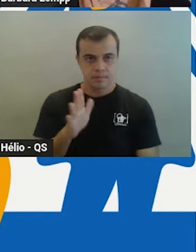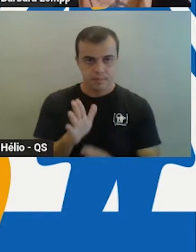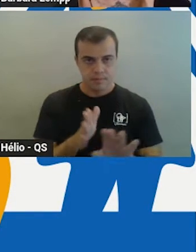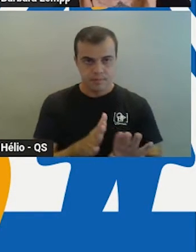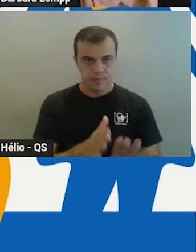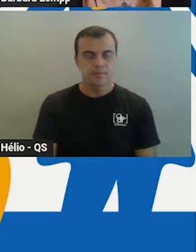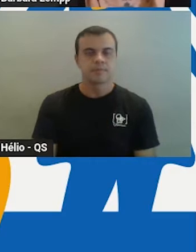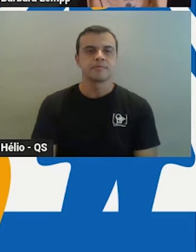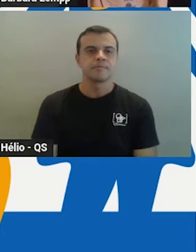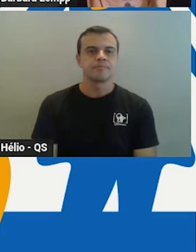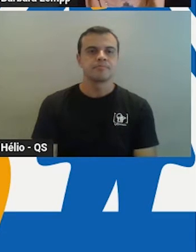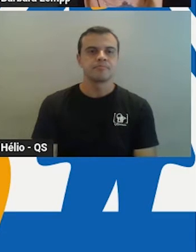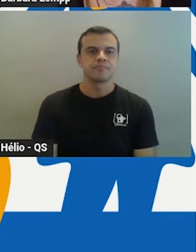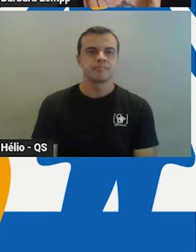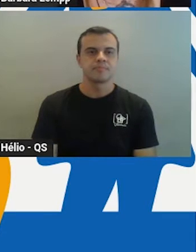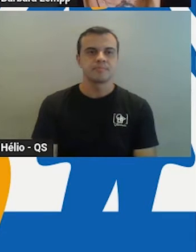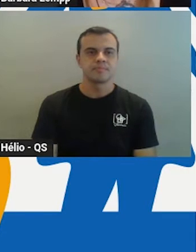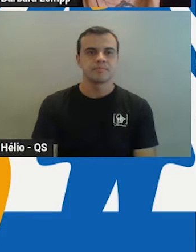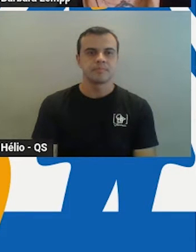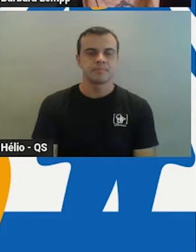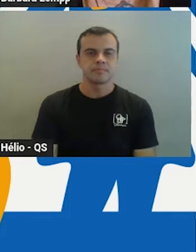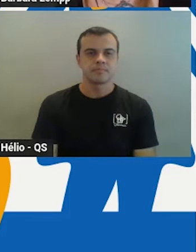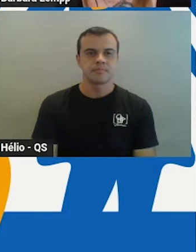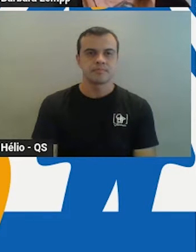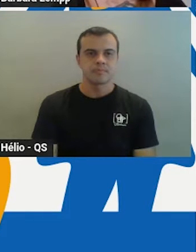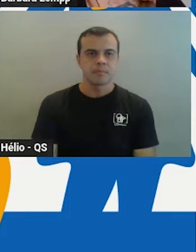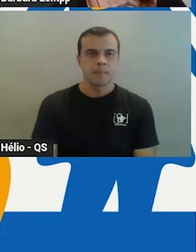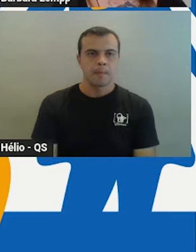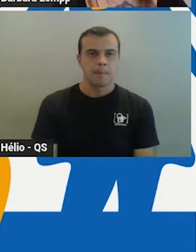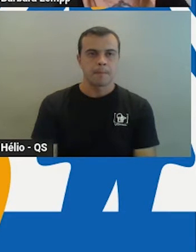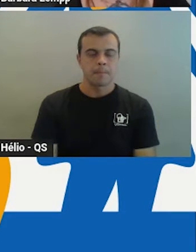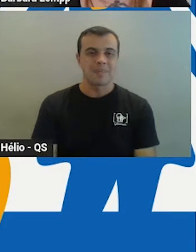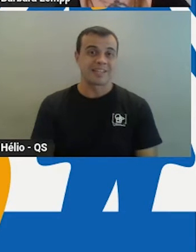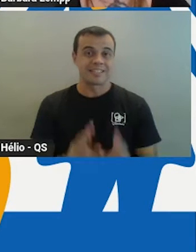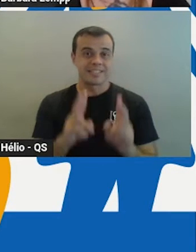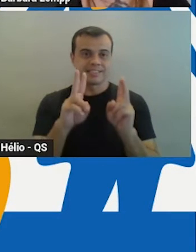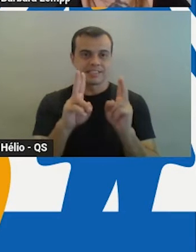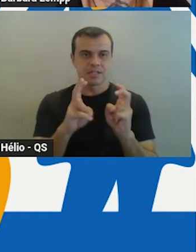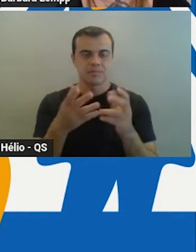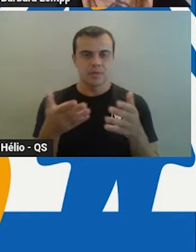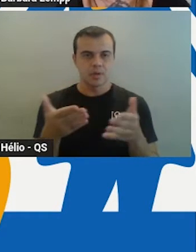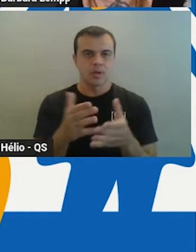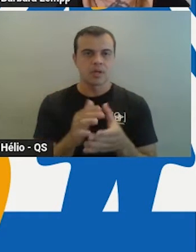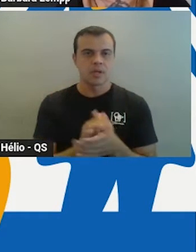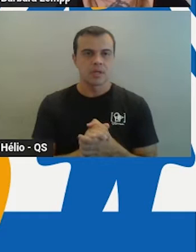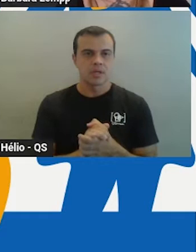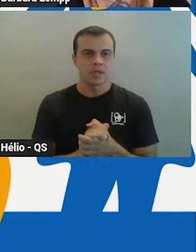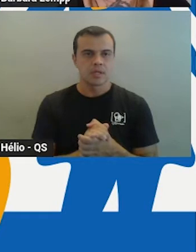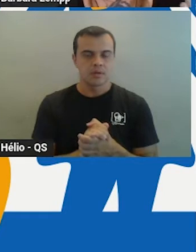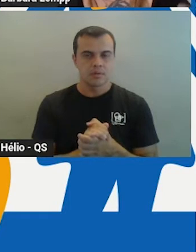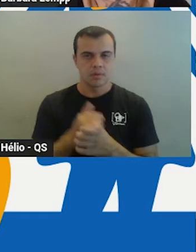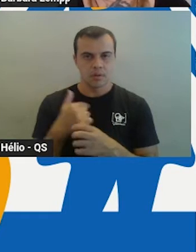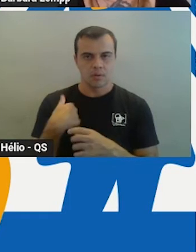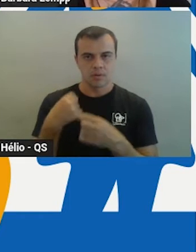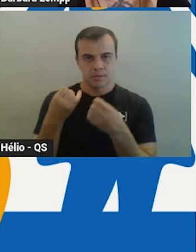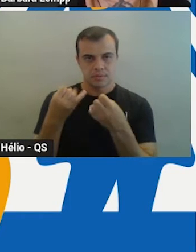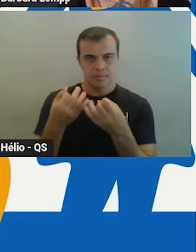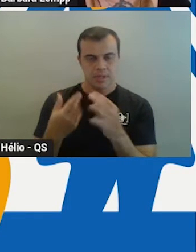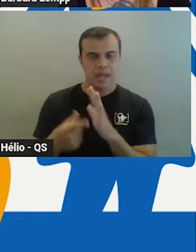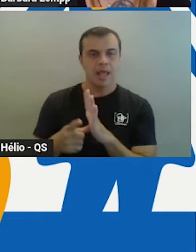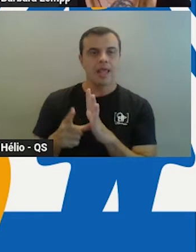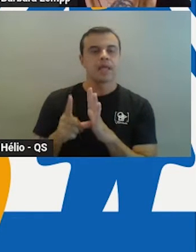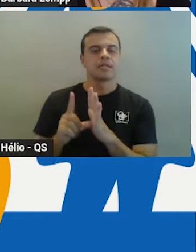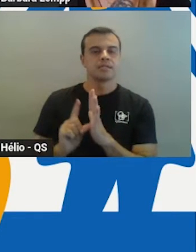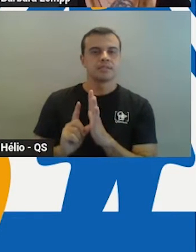o próximo slide, deixa eu ver. Um pouquinho o próximo slide, como eu disse na aula